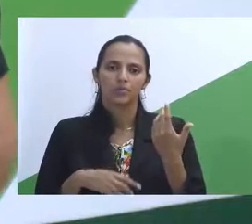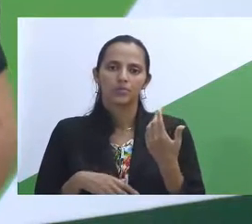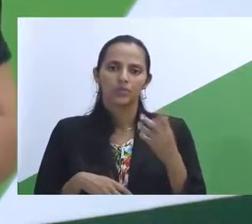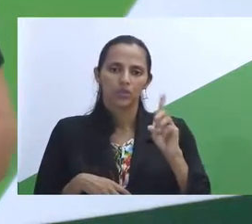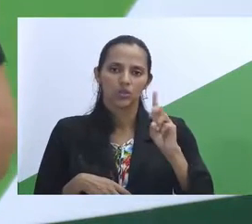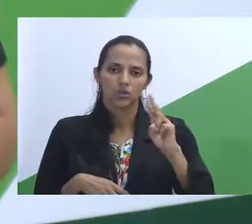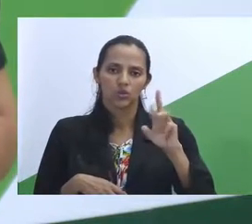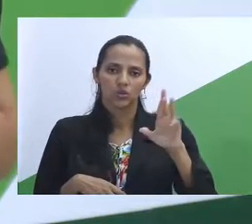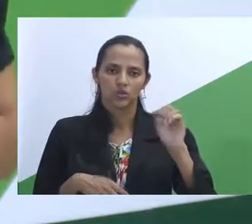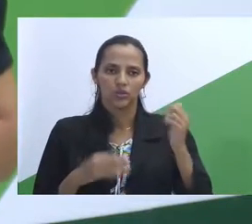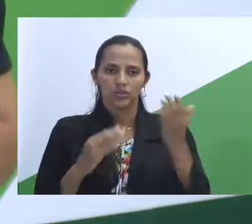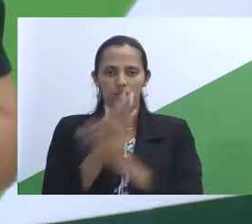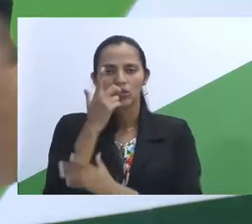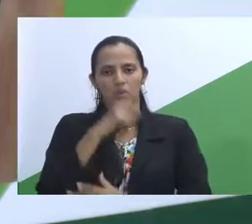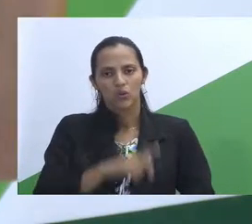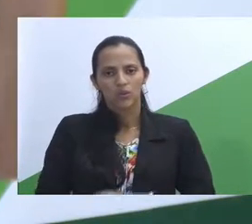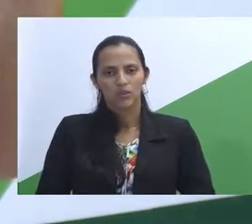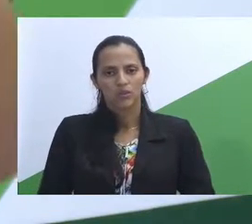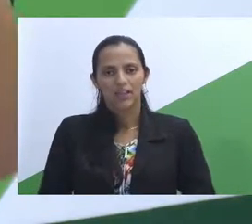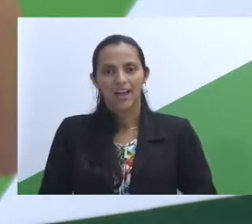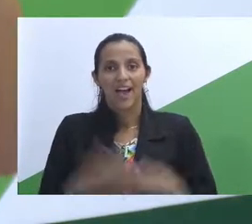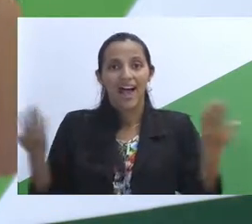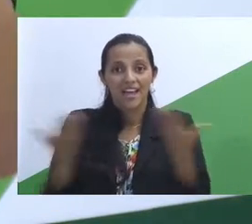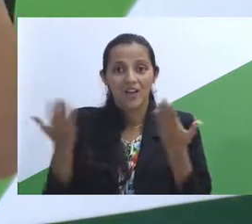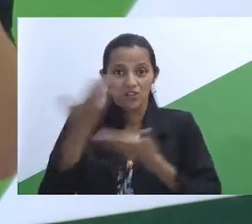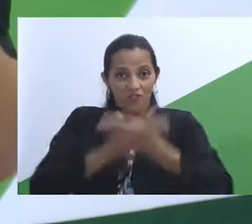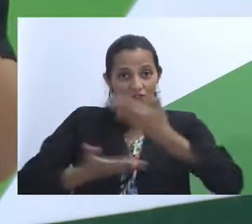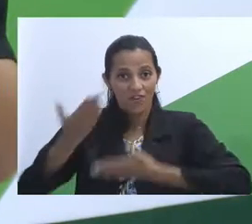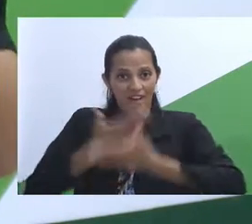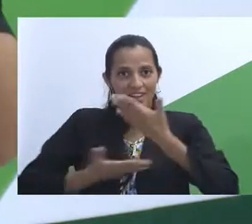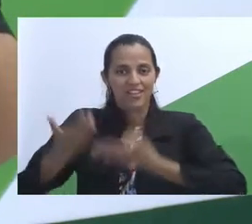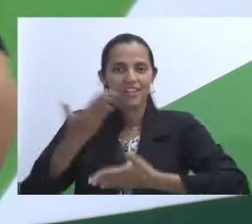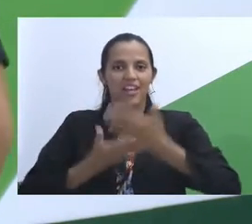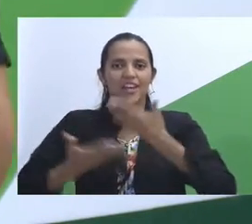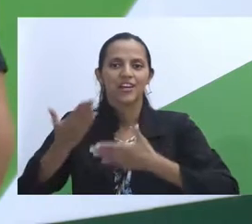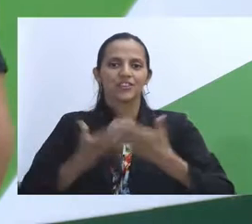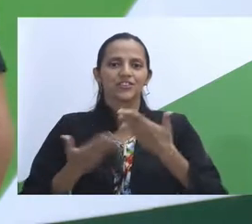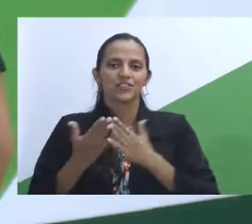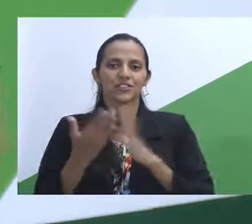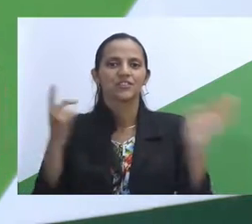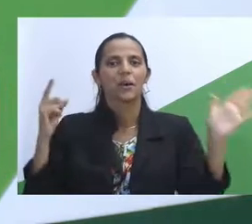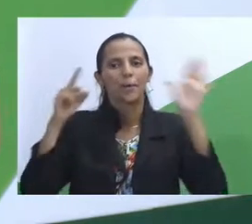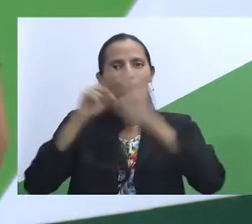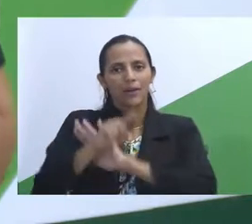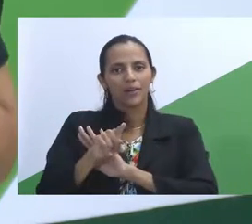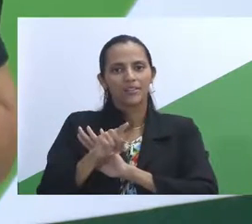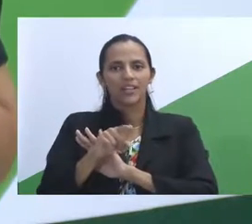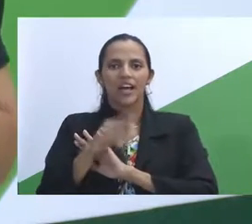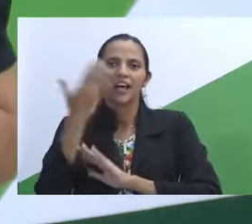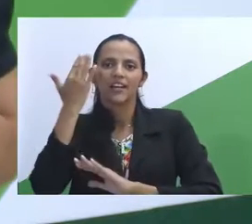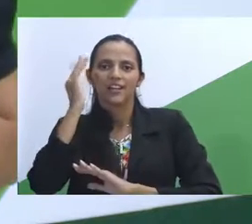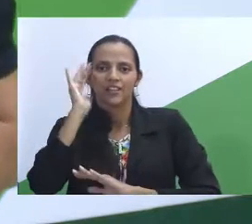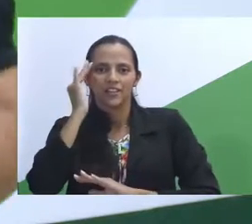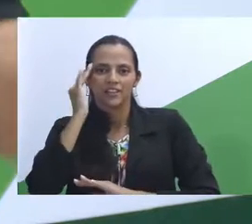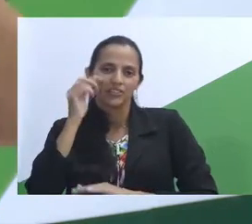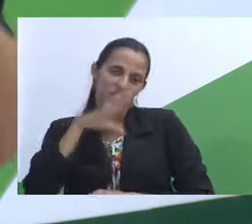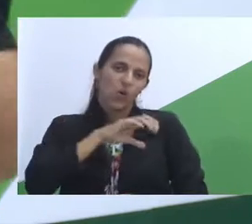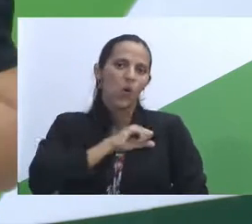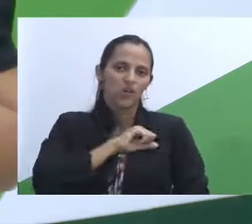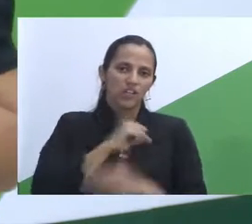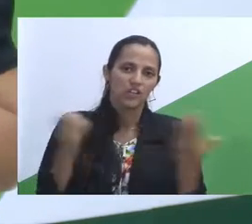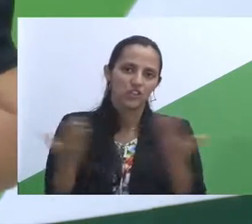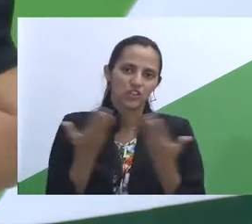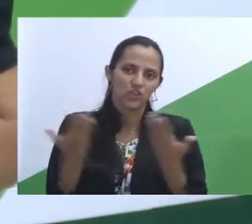Dutra. E, agora, meus caros, vamos à interação, né? Eu espero realmente que vocês tenham gostado, então, da aula de hoje.